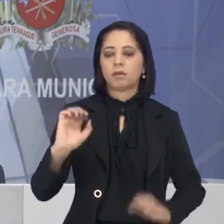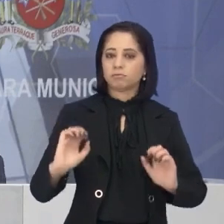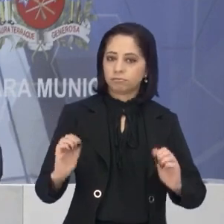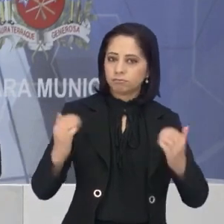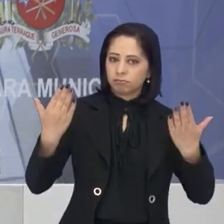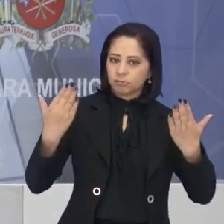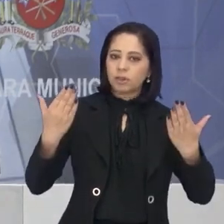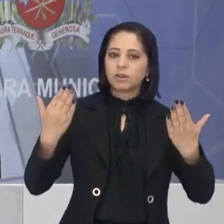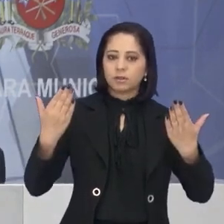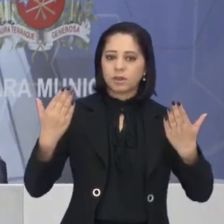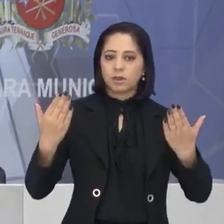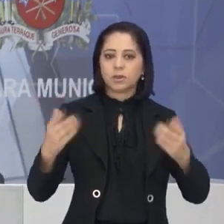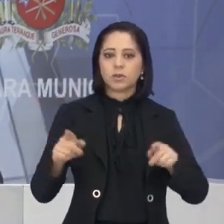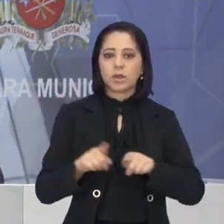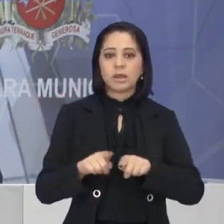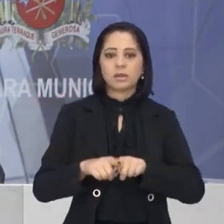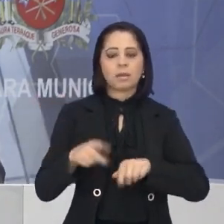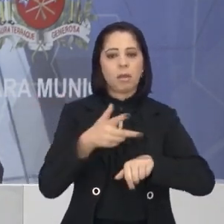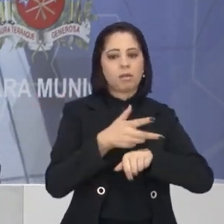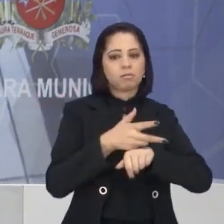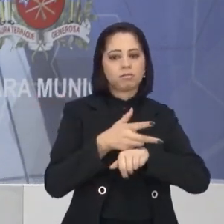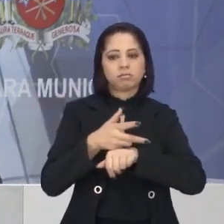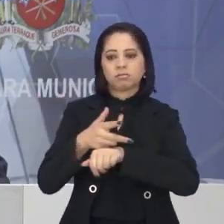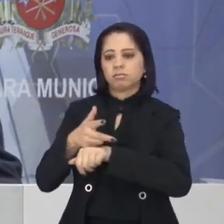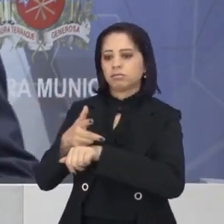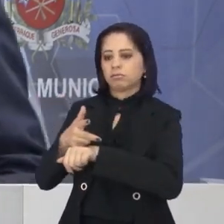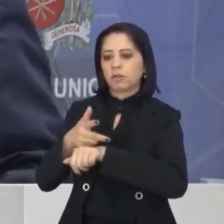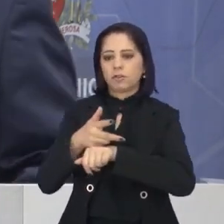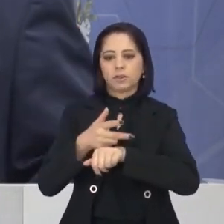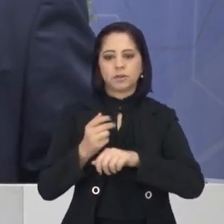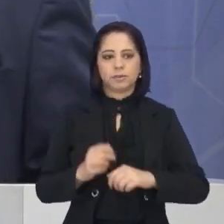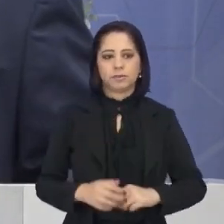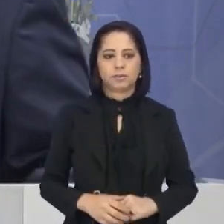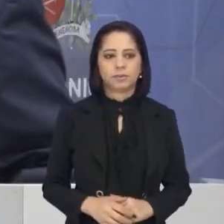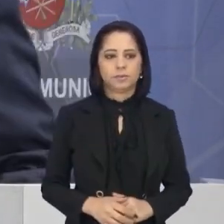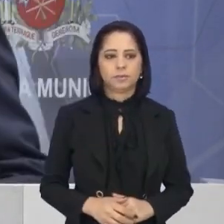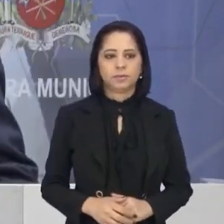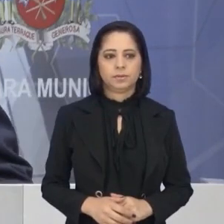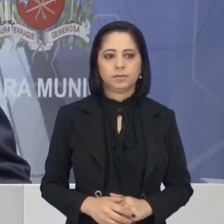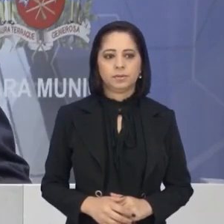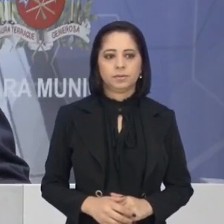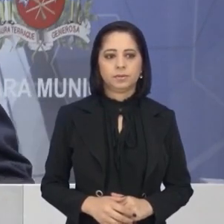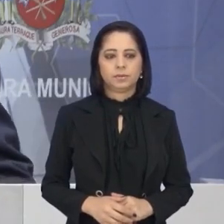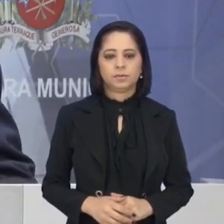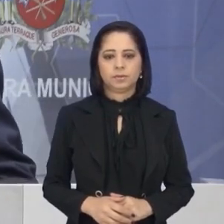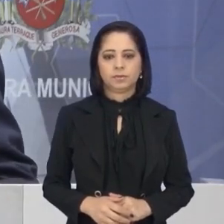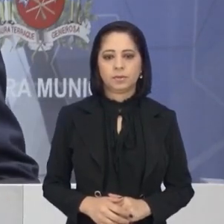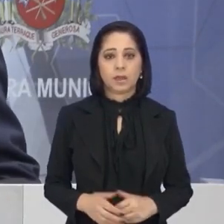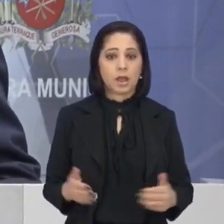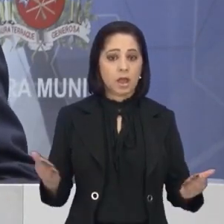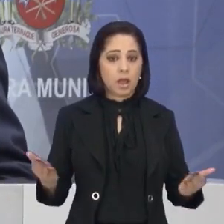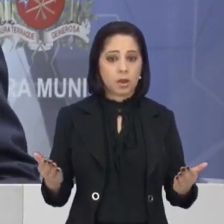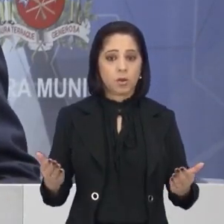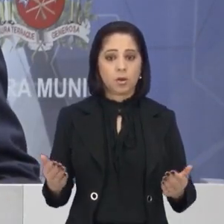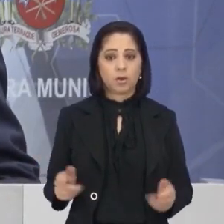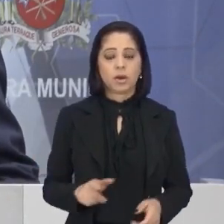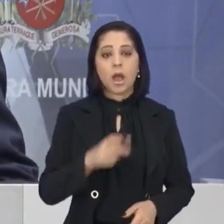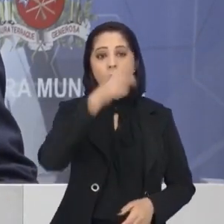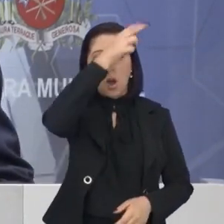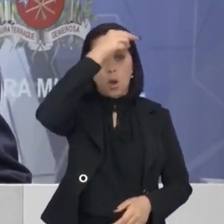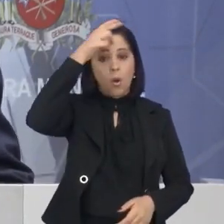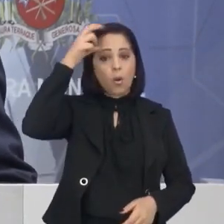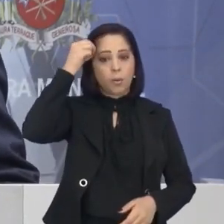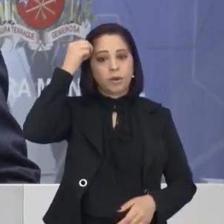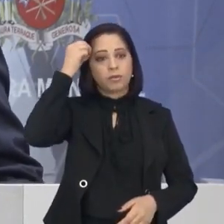desse evento e para a gravação e transmissão também desta audiência anuncio as presenças do prefeito de